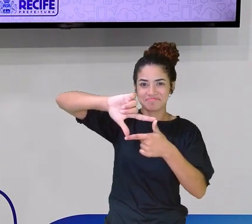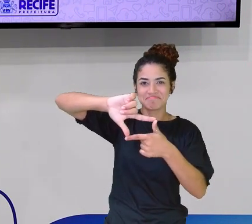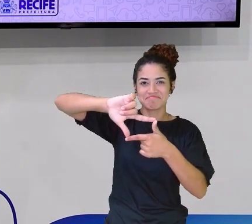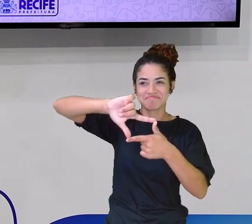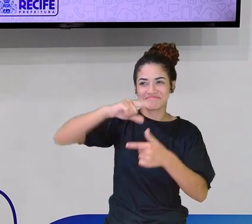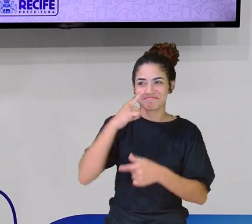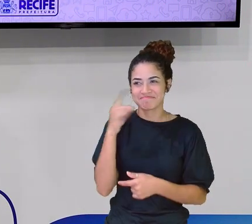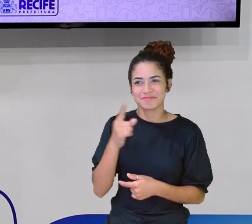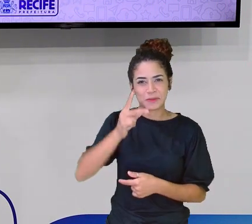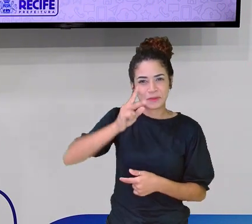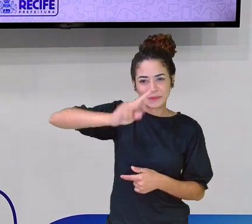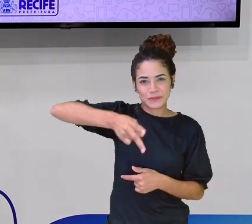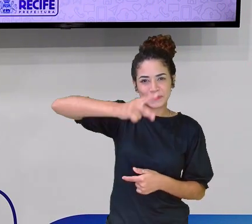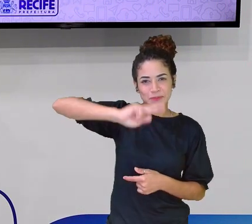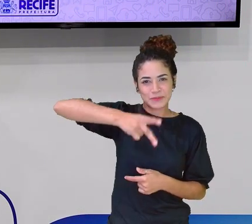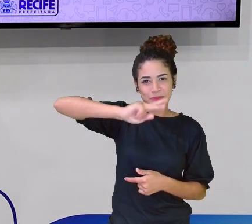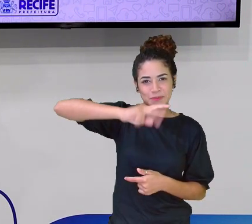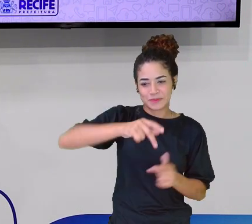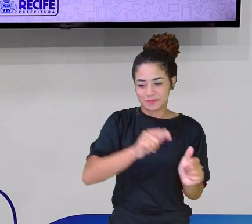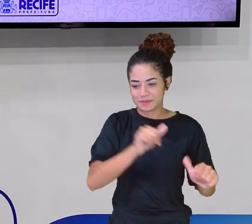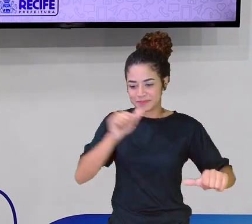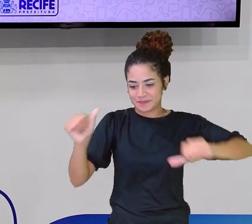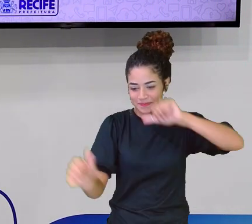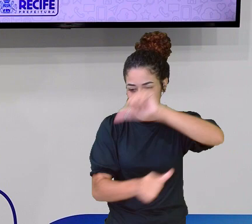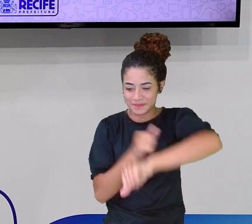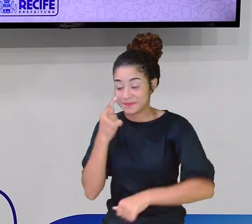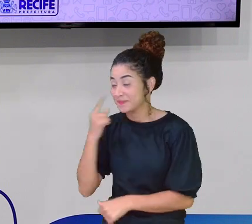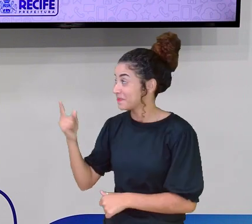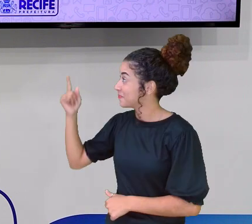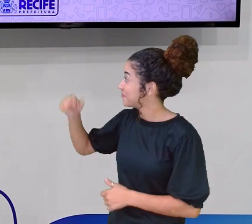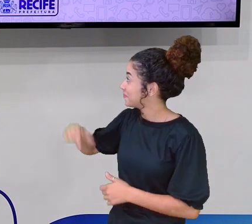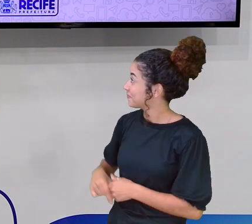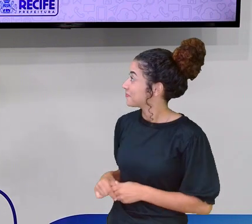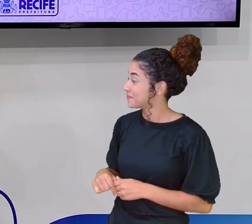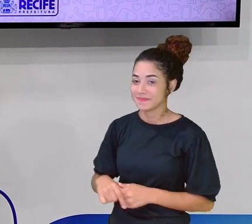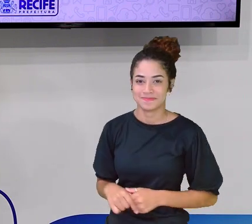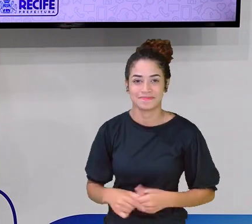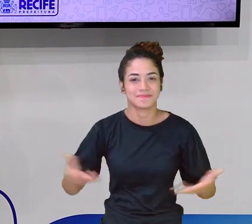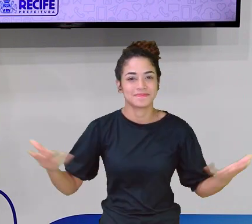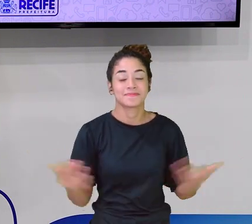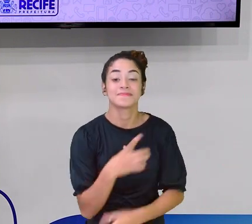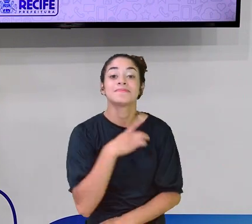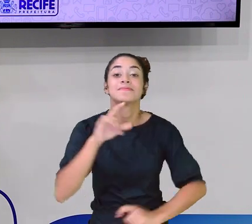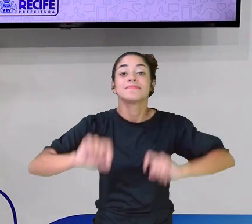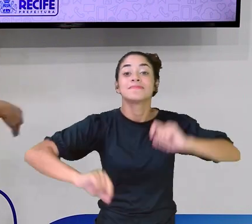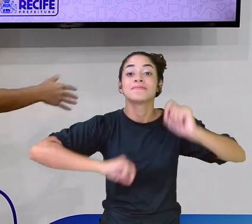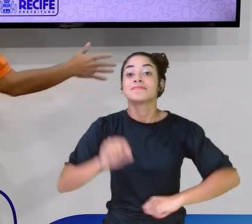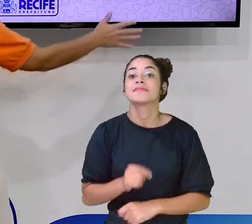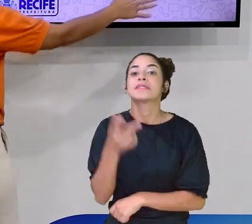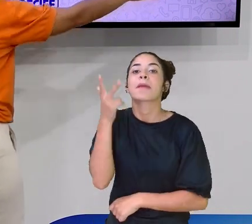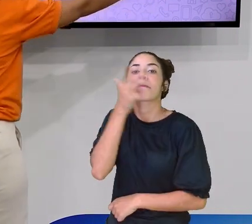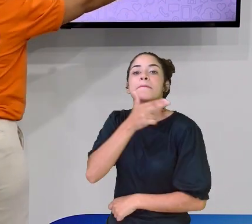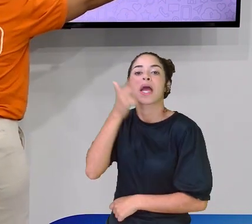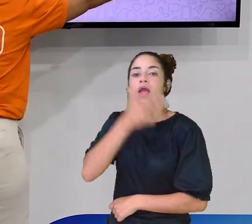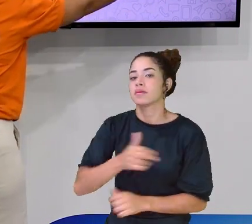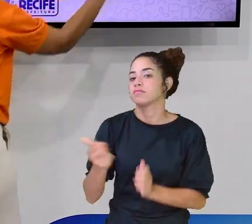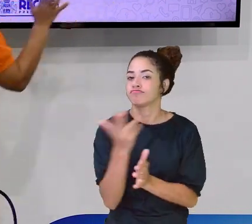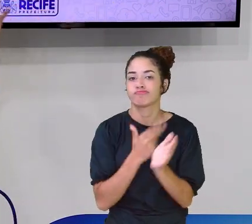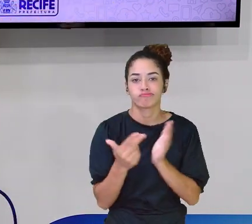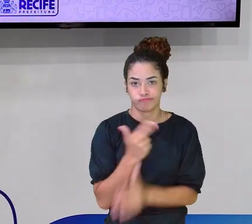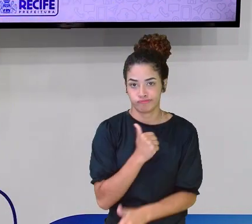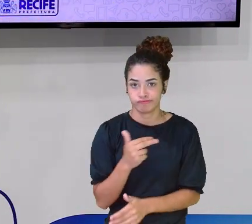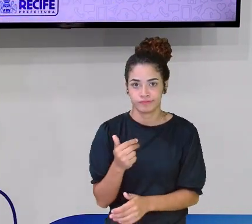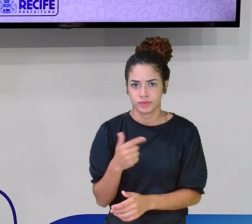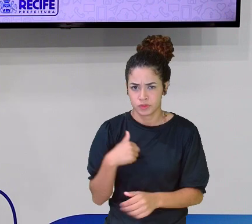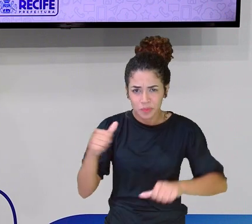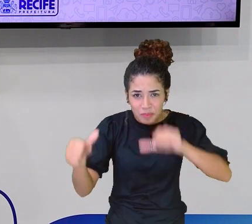Aqui permanece 40 por 80. Eu tenho a mesma figura, presta